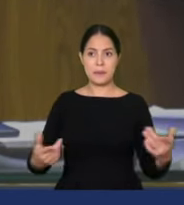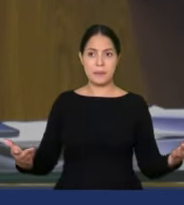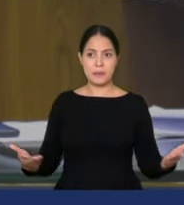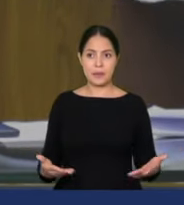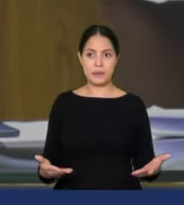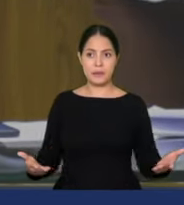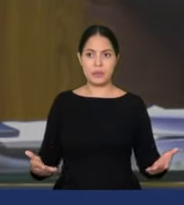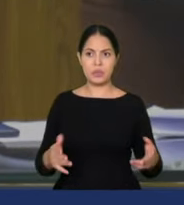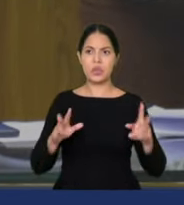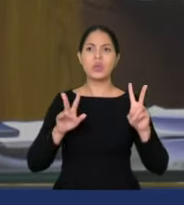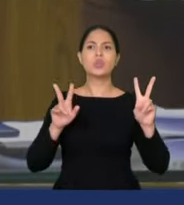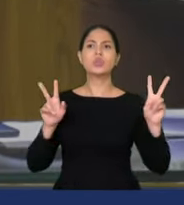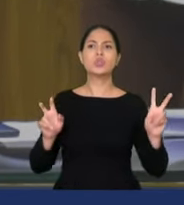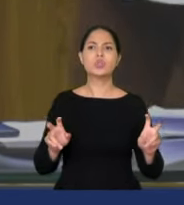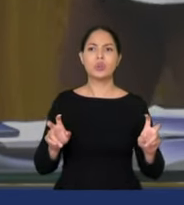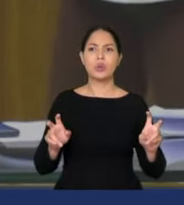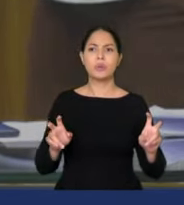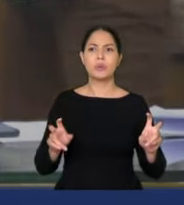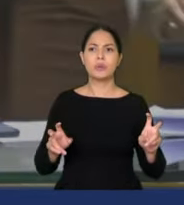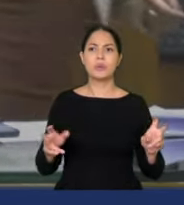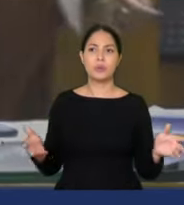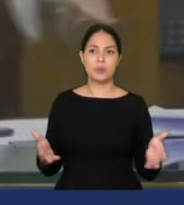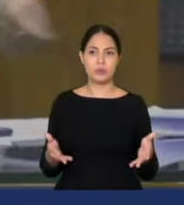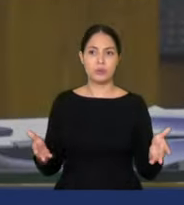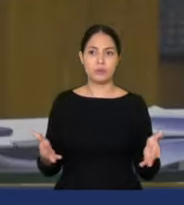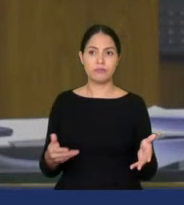sobre a temática atual.